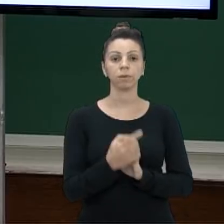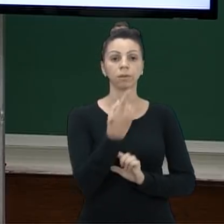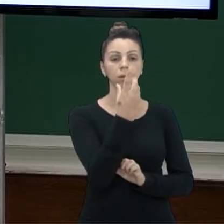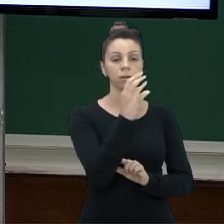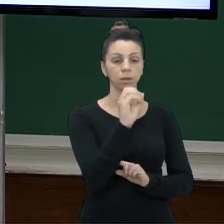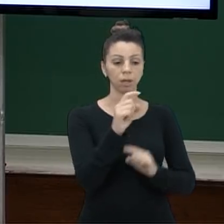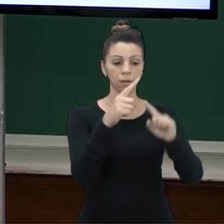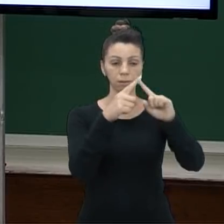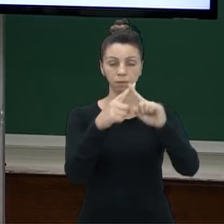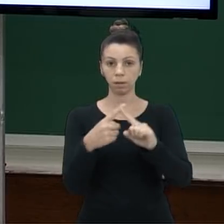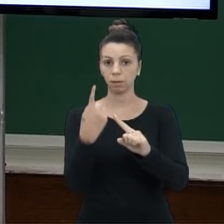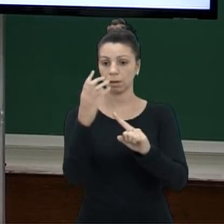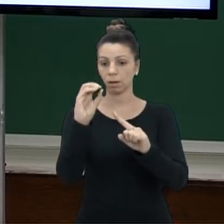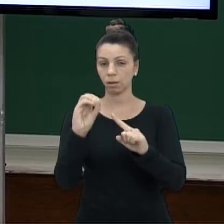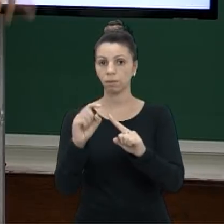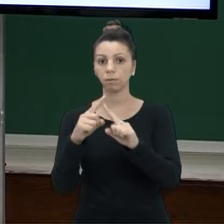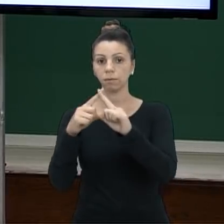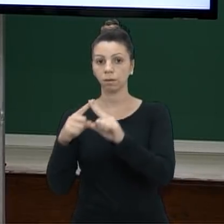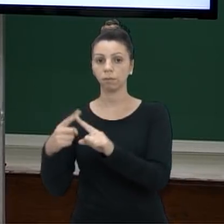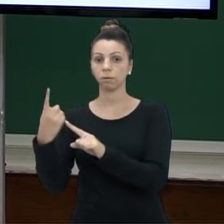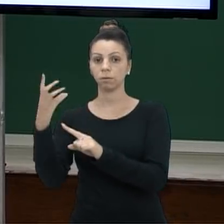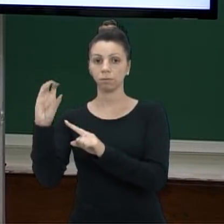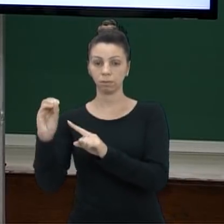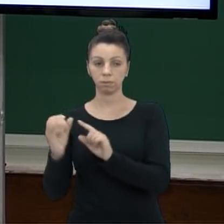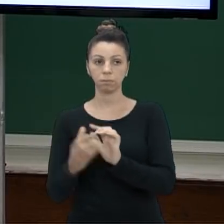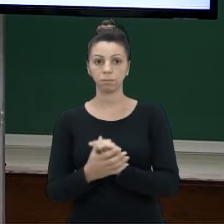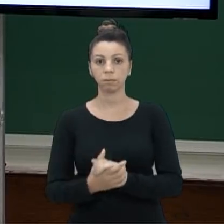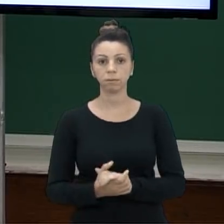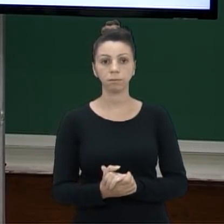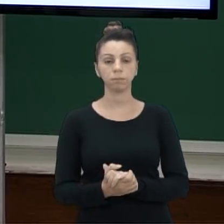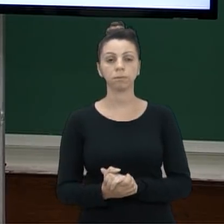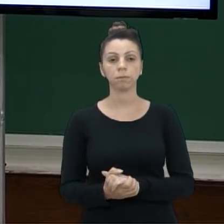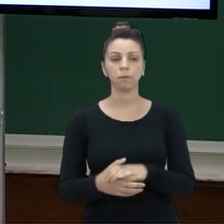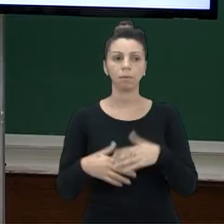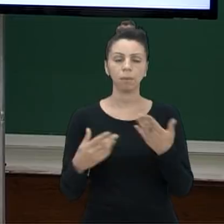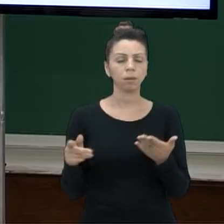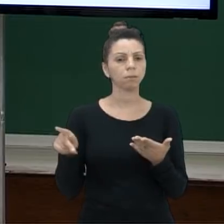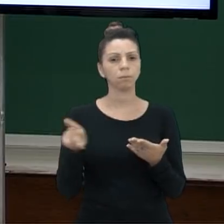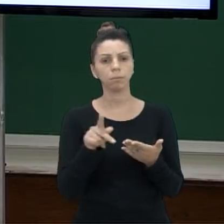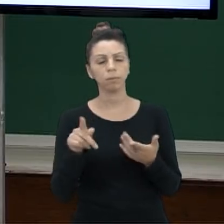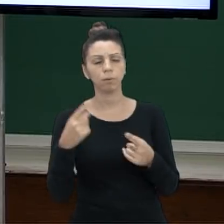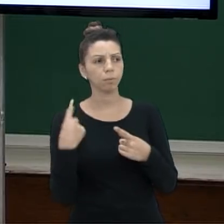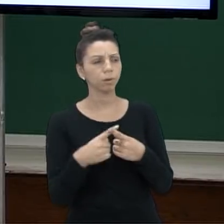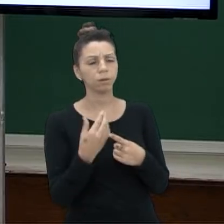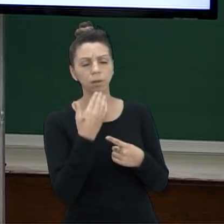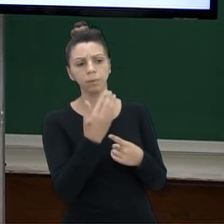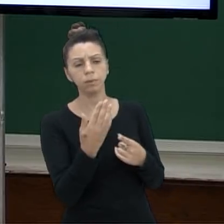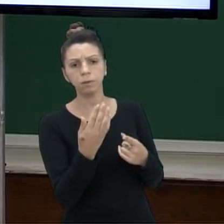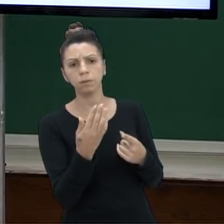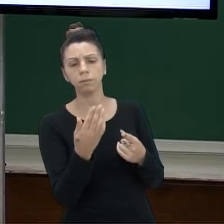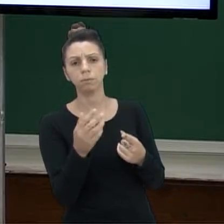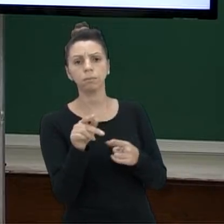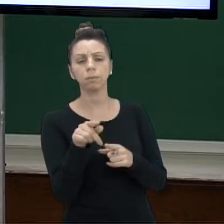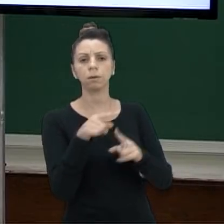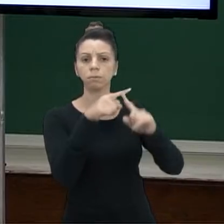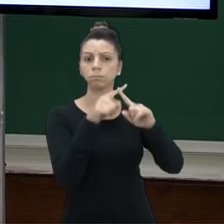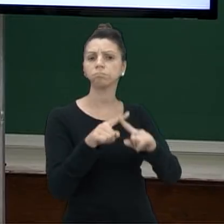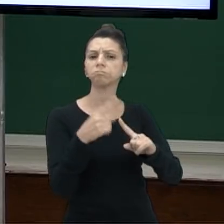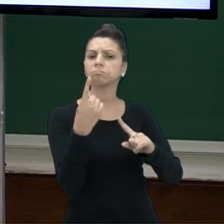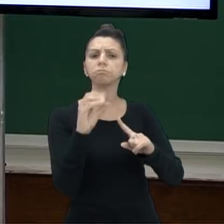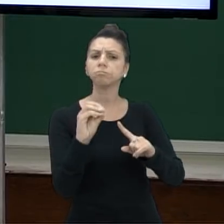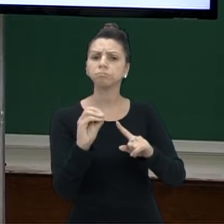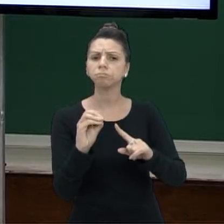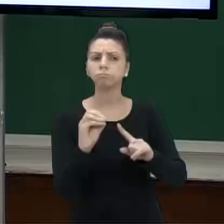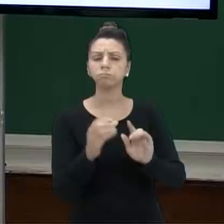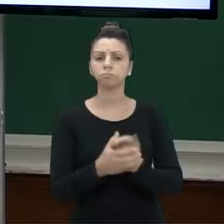multiplicar por 10 vezes 10 vezes 10. Professor, o que você está falando de multiplicar por 10? Olha só aqui na nossa tabelinha. A